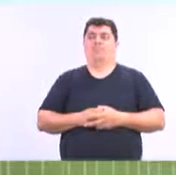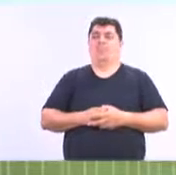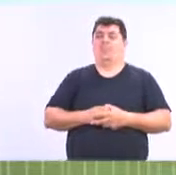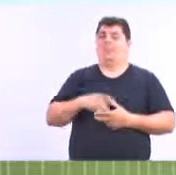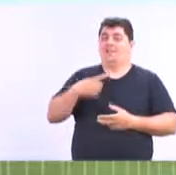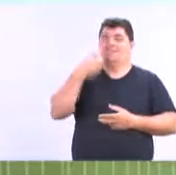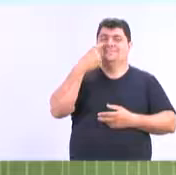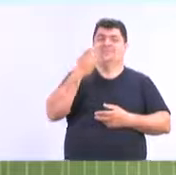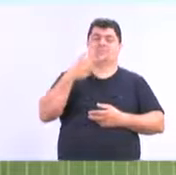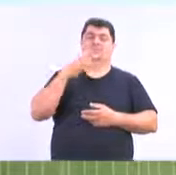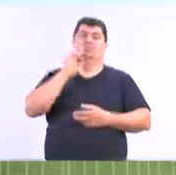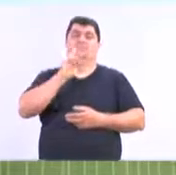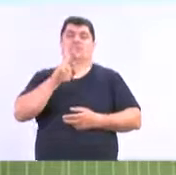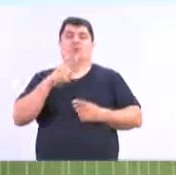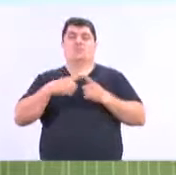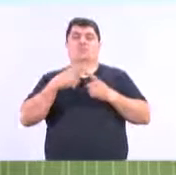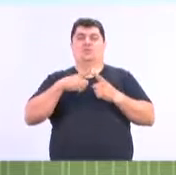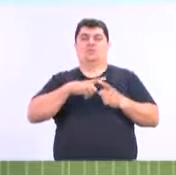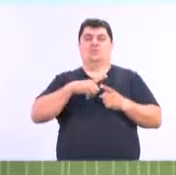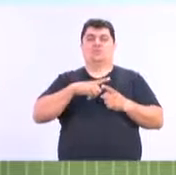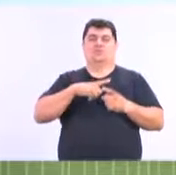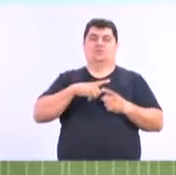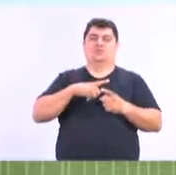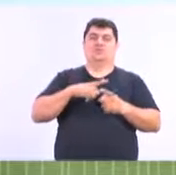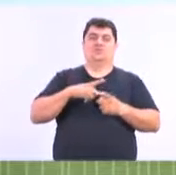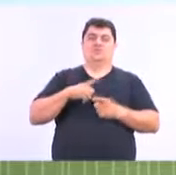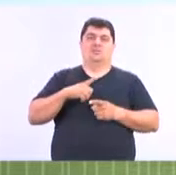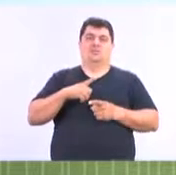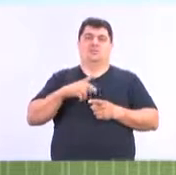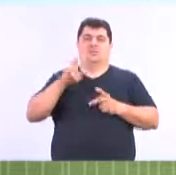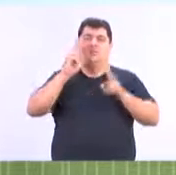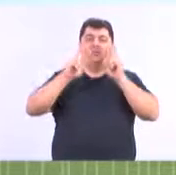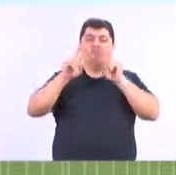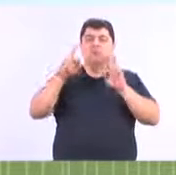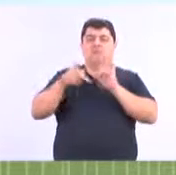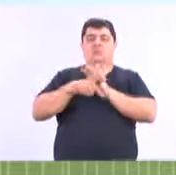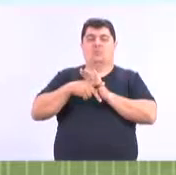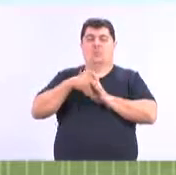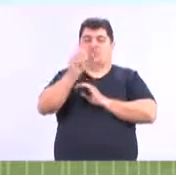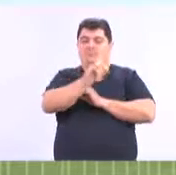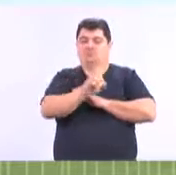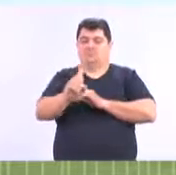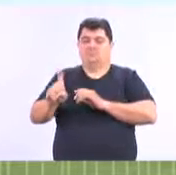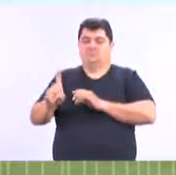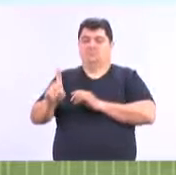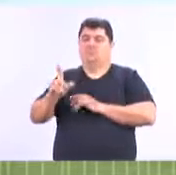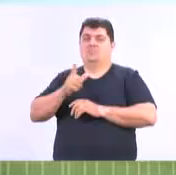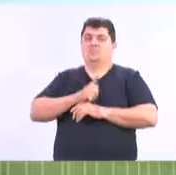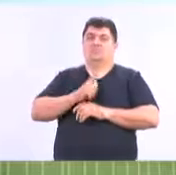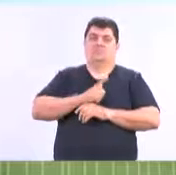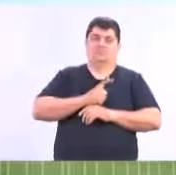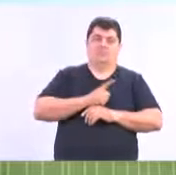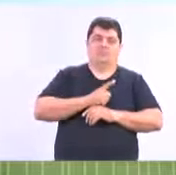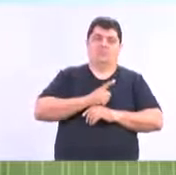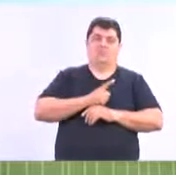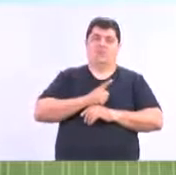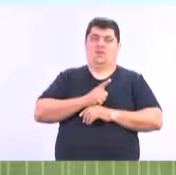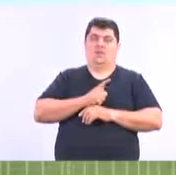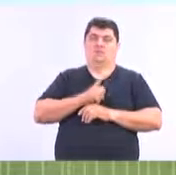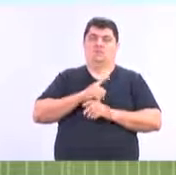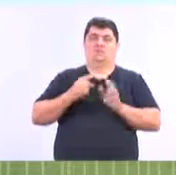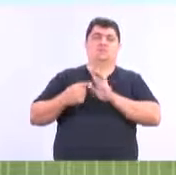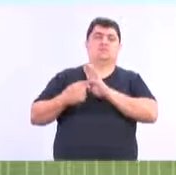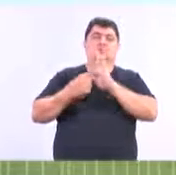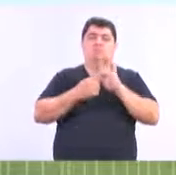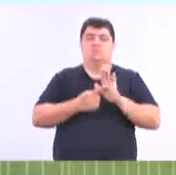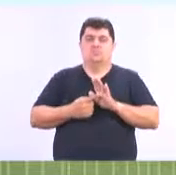interessante dessas respostas é que traz um pouquinho do que vocês têm, da visão de vocês, né? A visão um pouquinho mais de demonstração